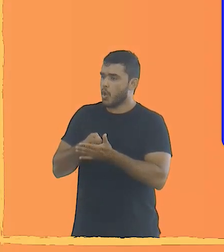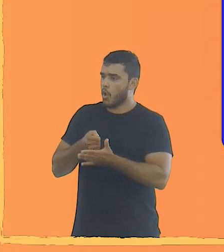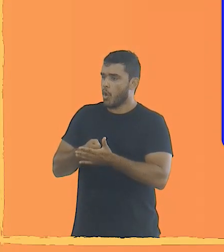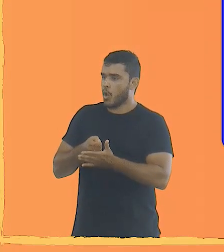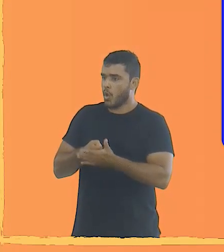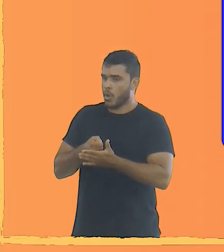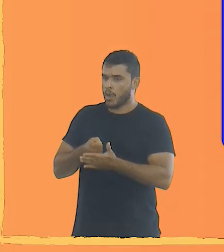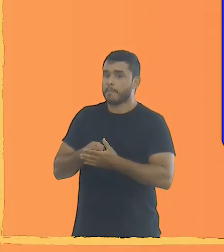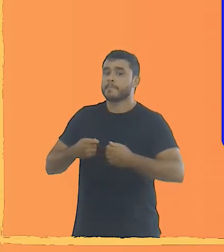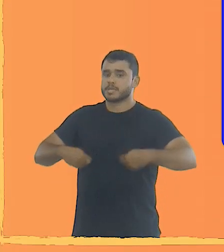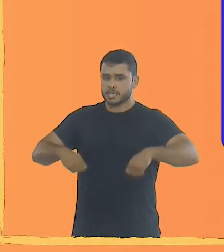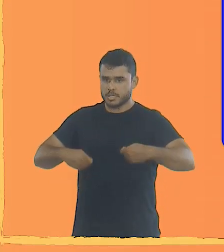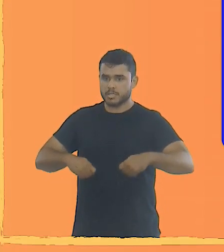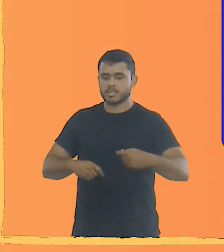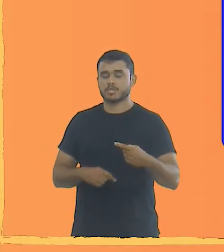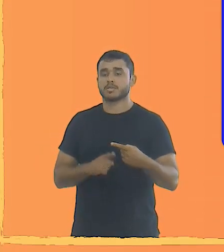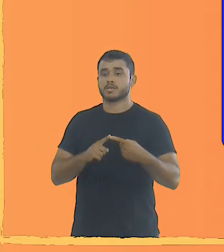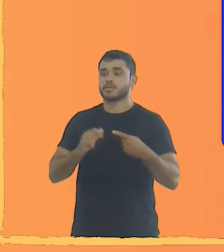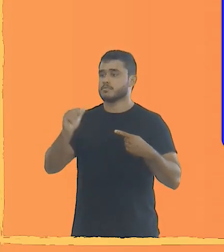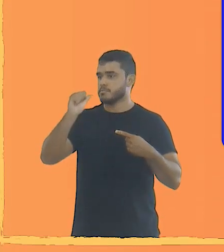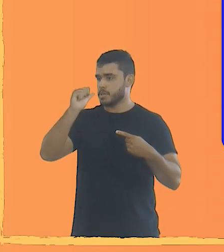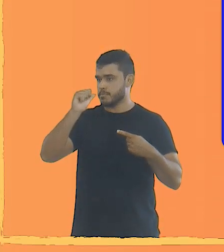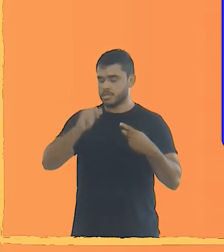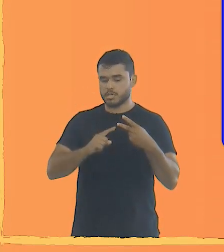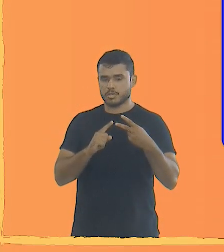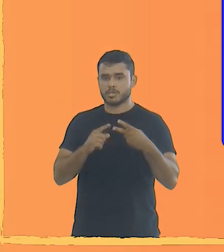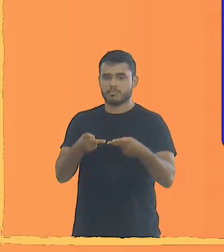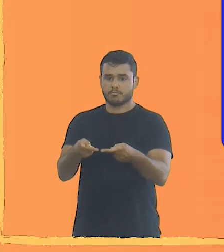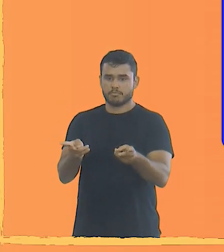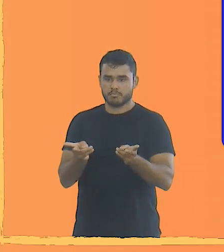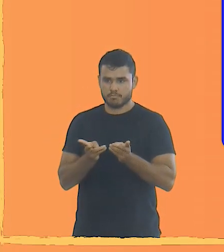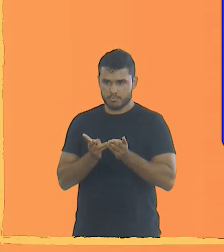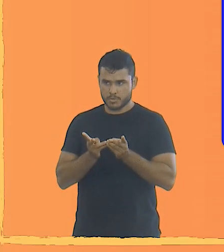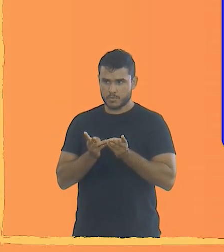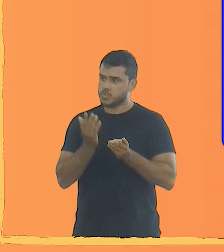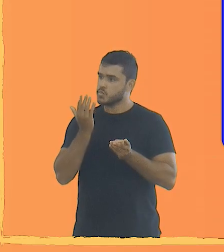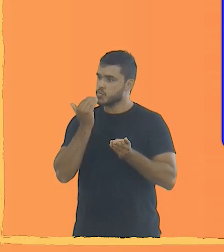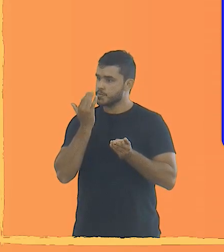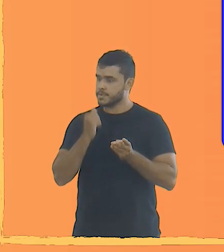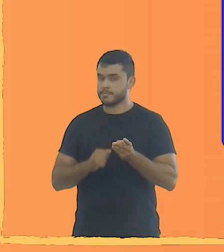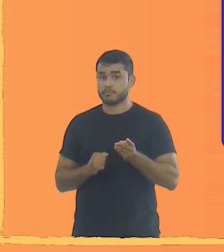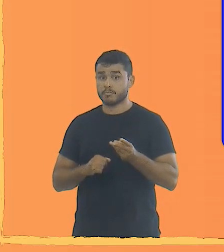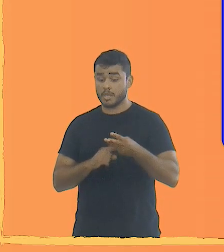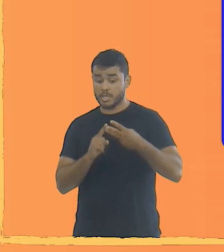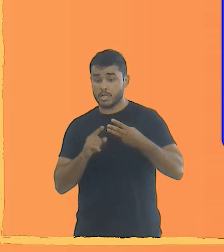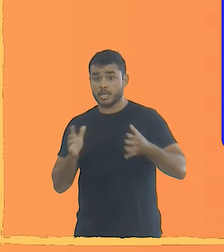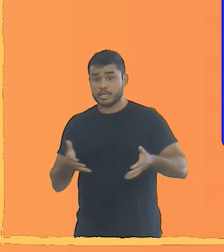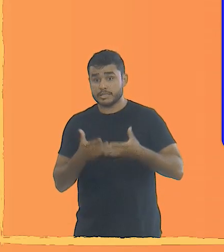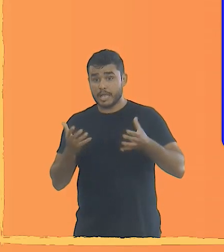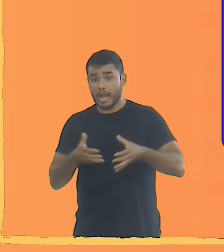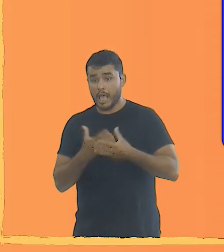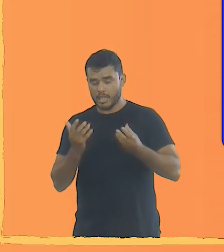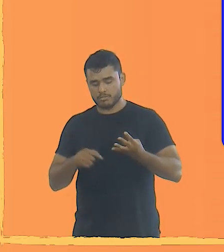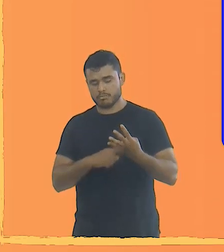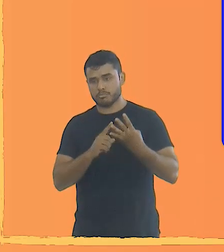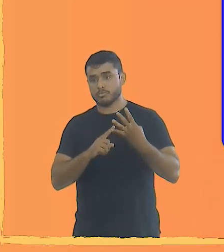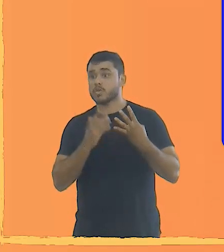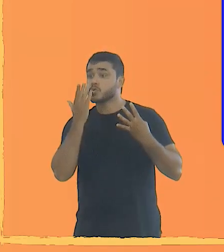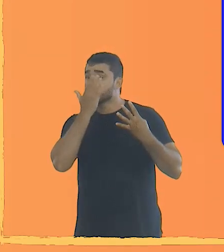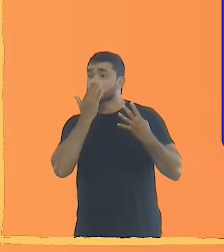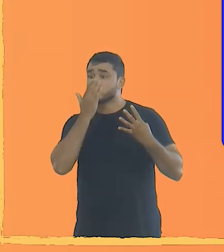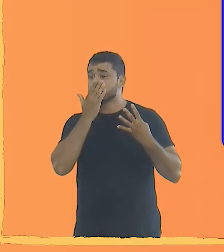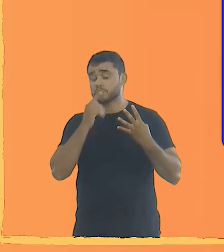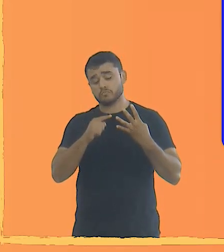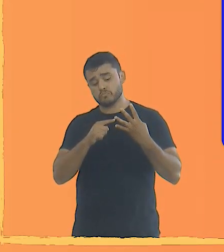pede necessariamente uma bebida e um prato quente. A salada e a sobremesa são itens opcionais. Aí a pergunta da